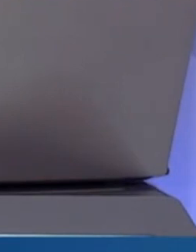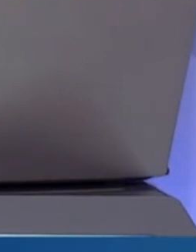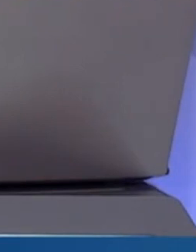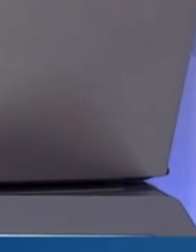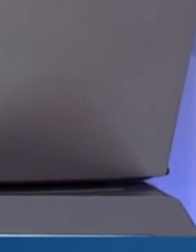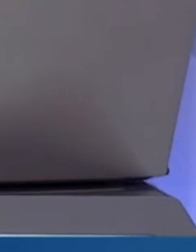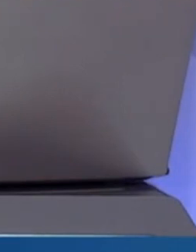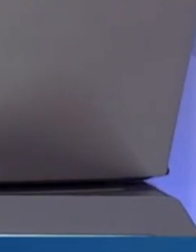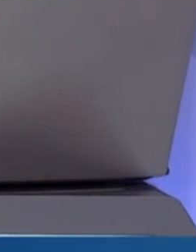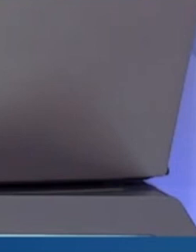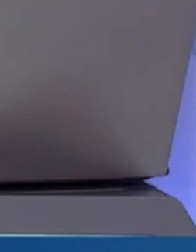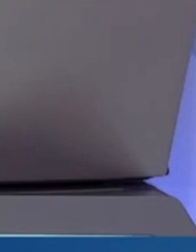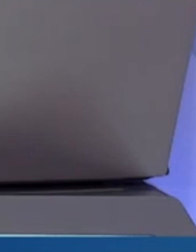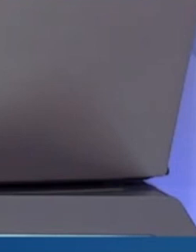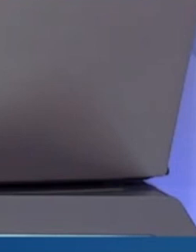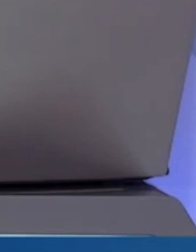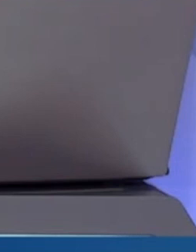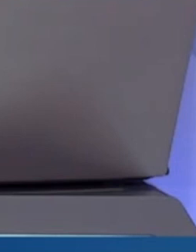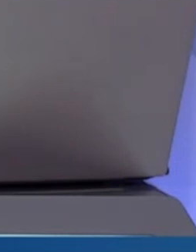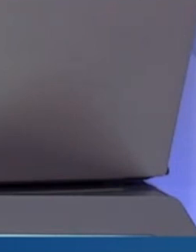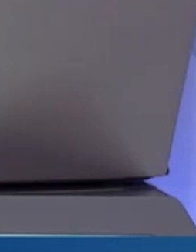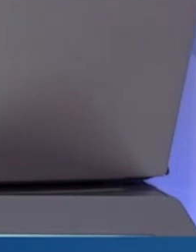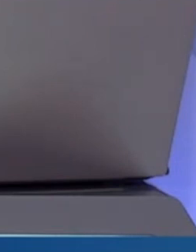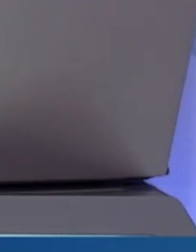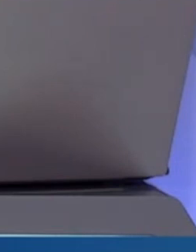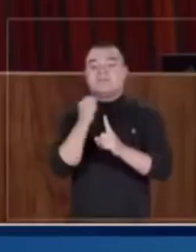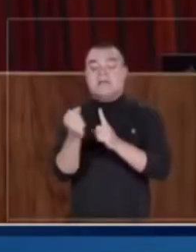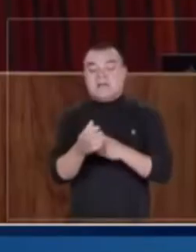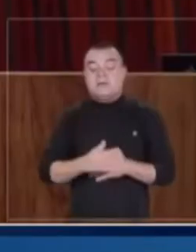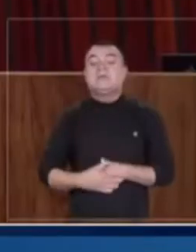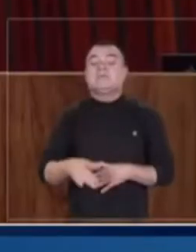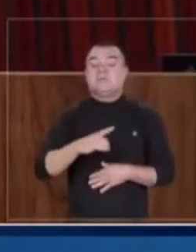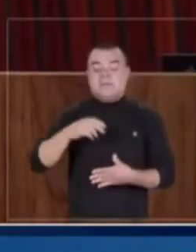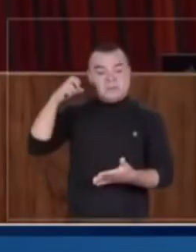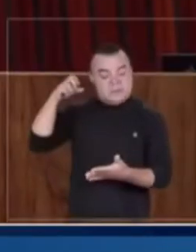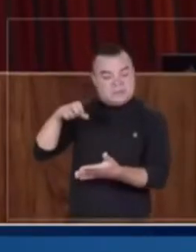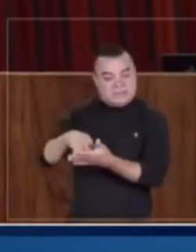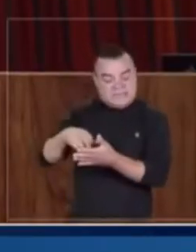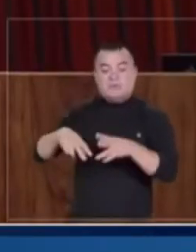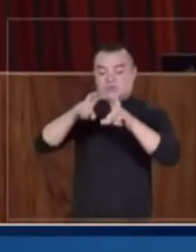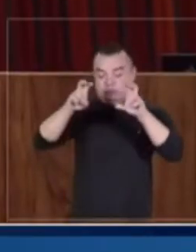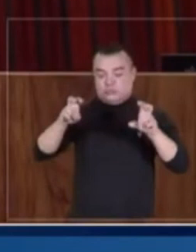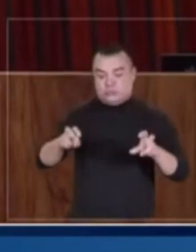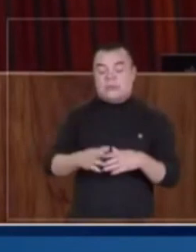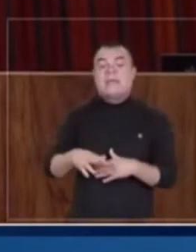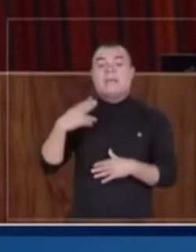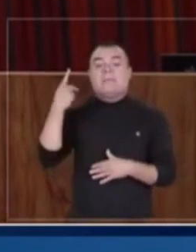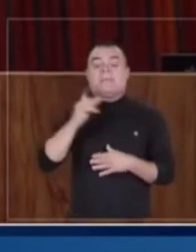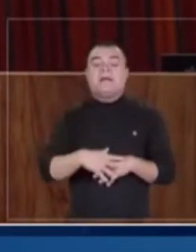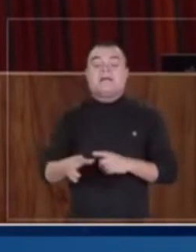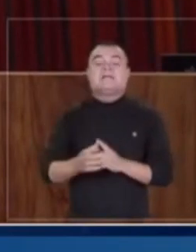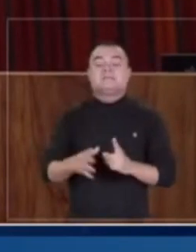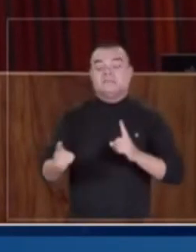esse processo. É um resumo do caso. Qual vai ser a acusação? Quem acusa, qual a defesa, quem se defende, quais são as penas